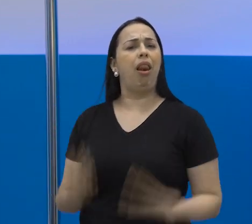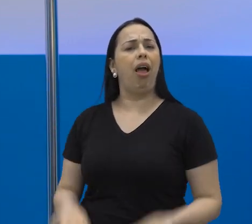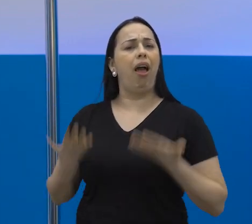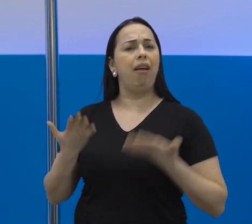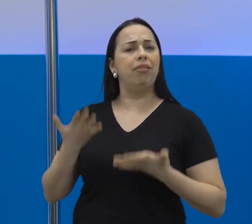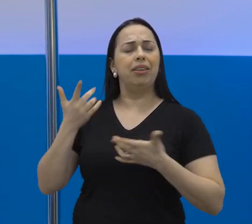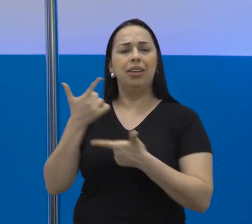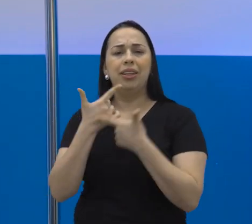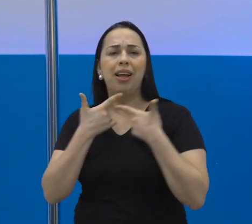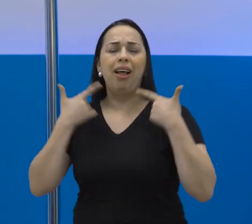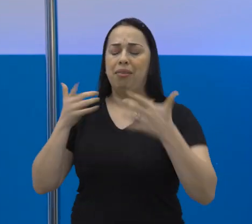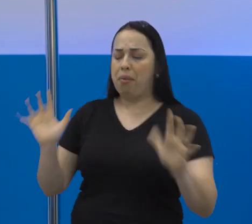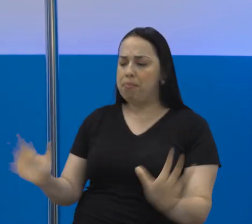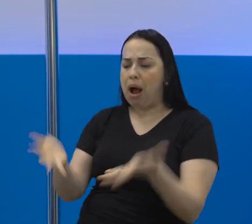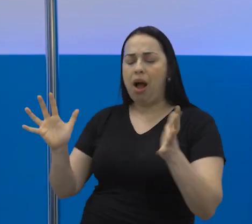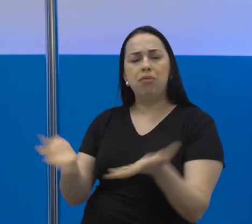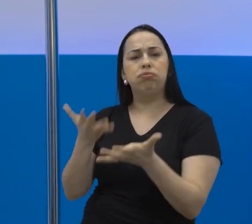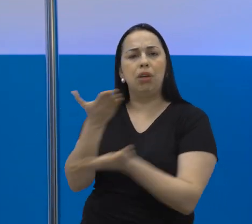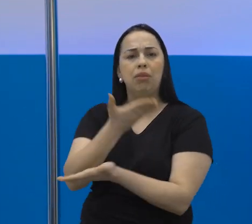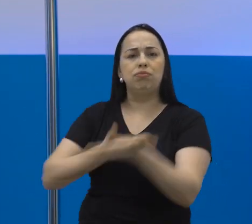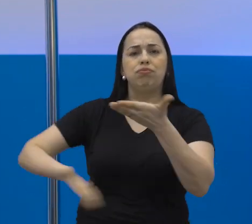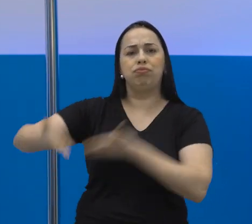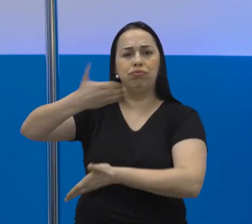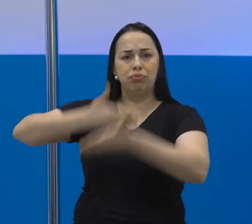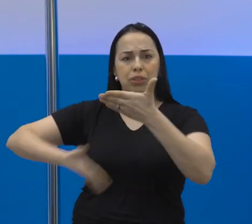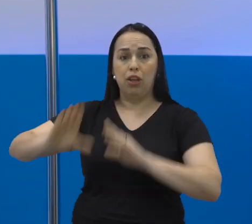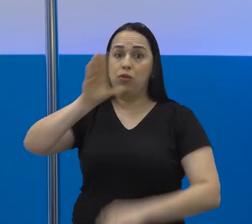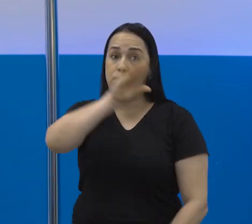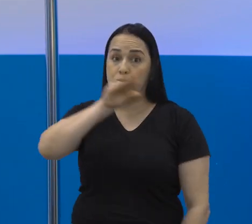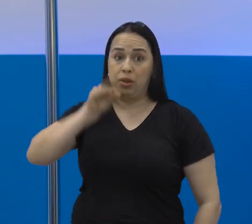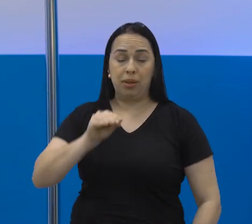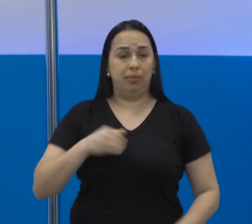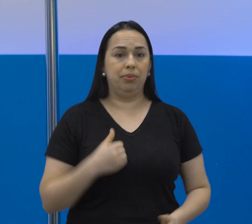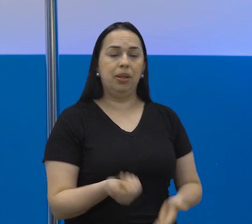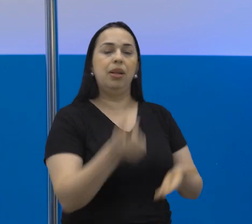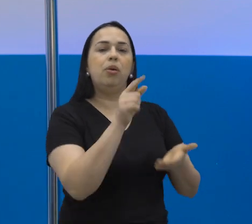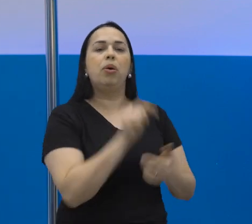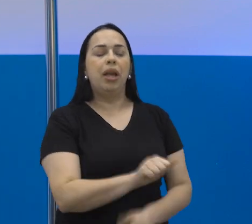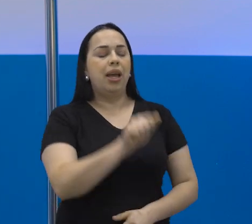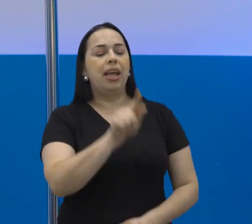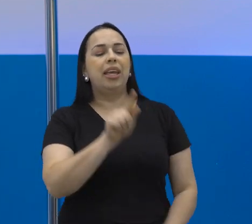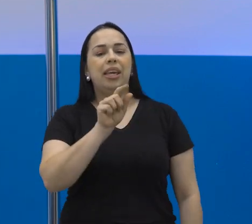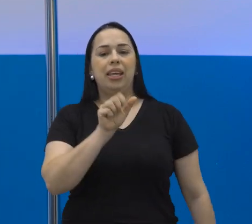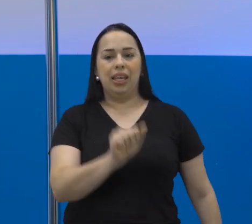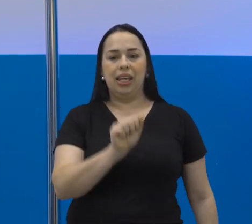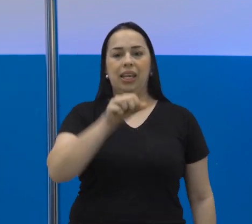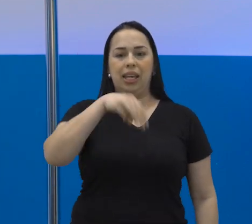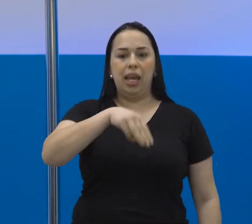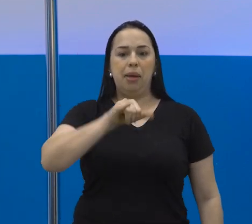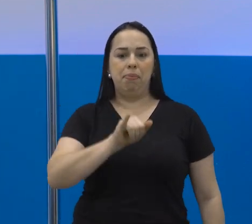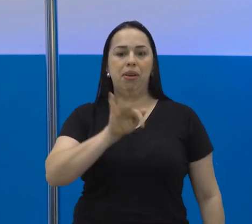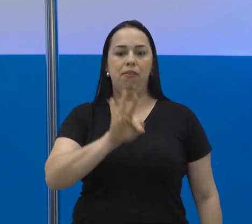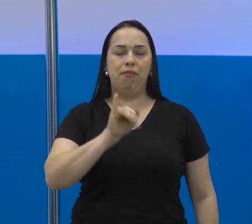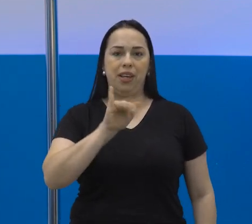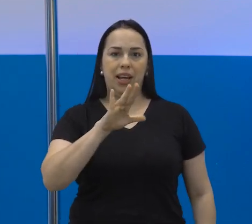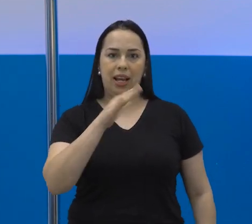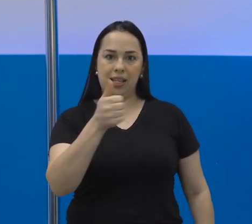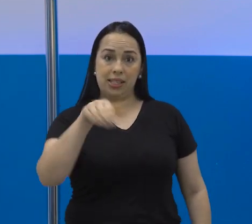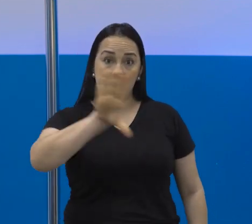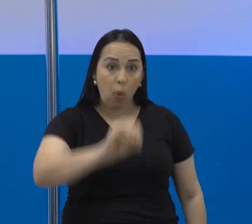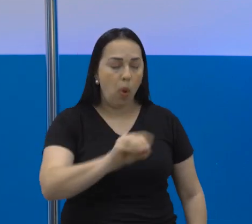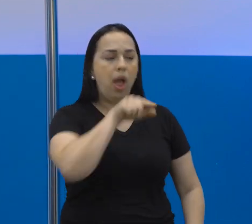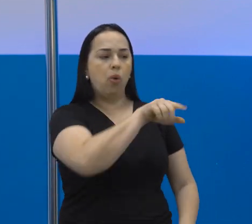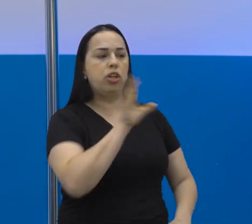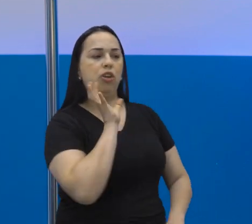uma maneira leve e divertida de motivar os colaboradores. A chamada gamificação, quando aplicada